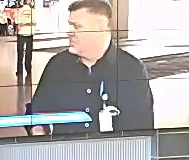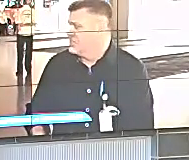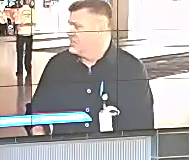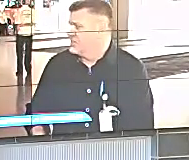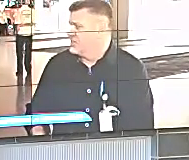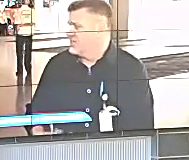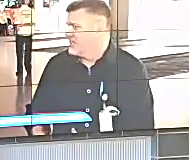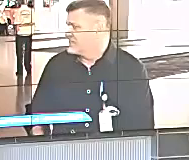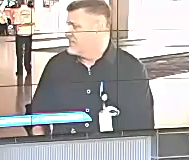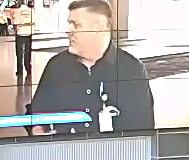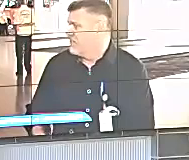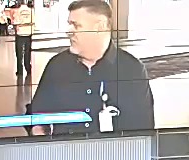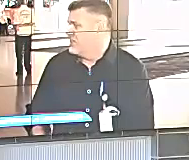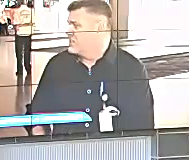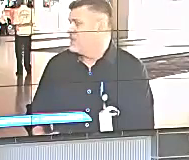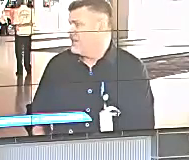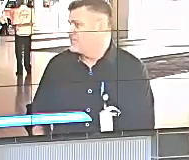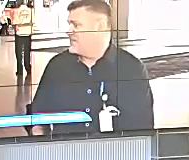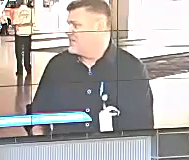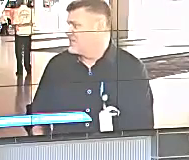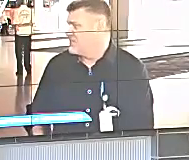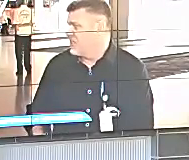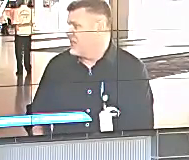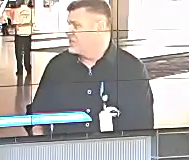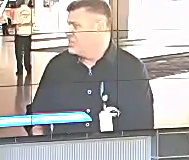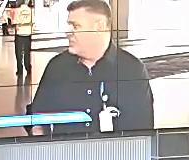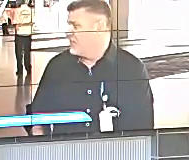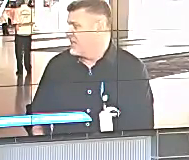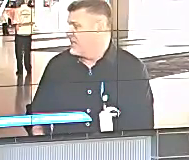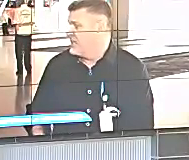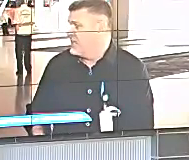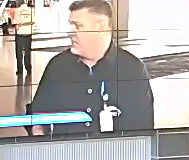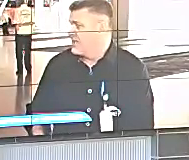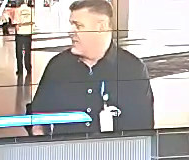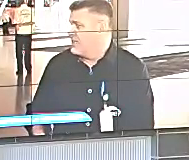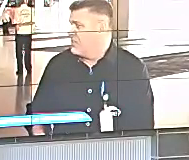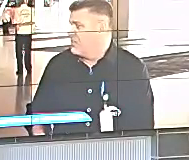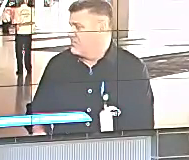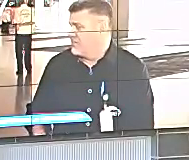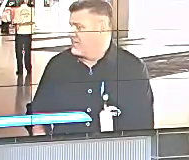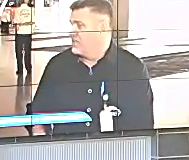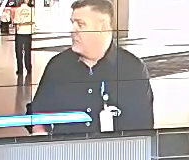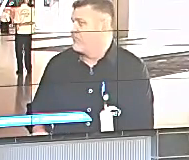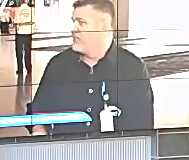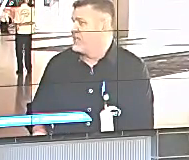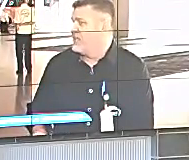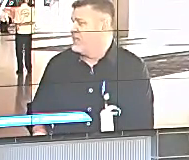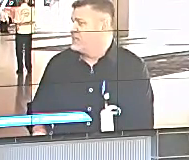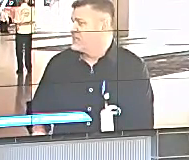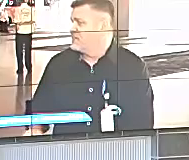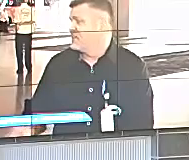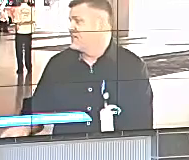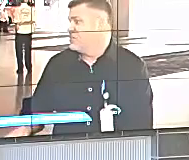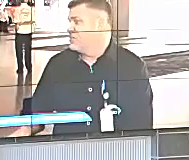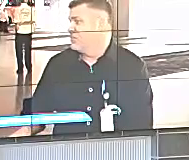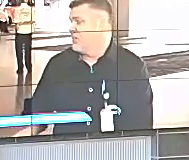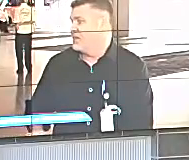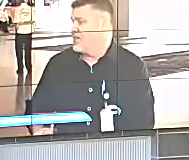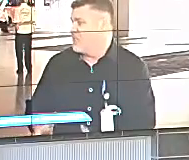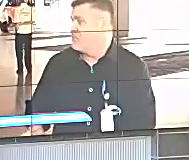questão de de sinalização enfim isso aí a fiscalização tem agido para que para que não para que não fique sem ser